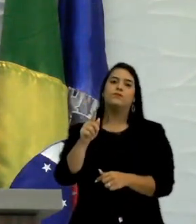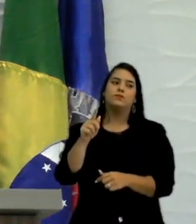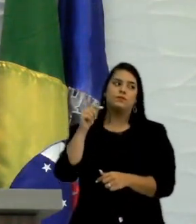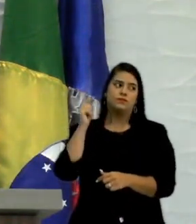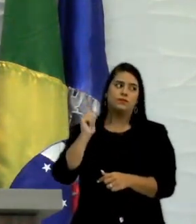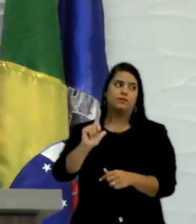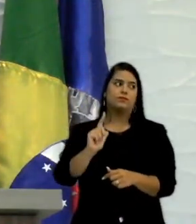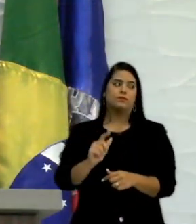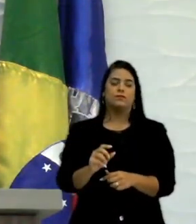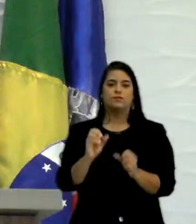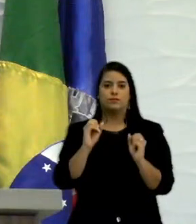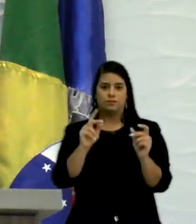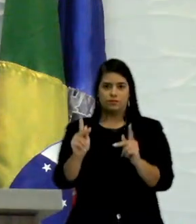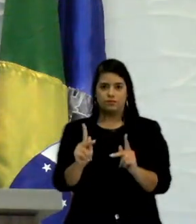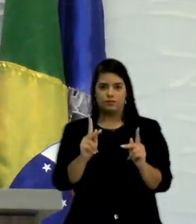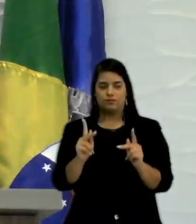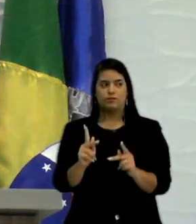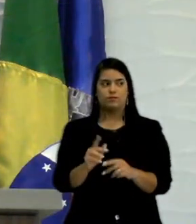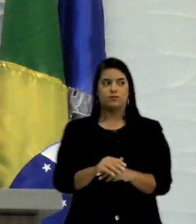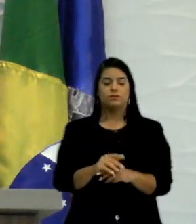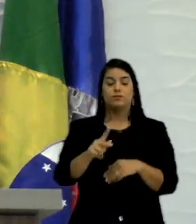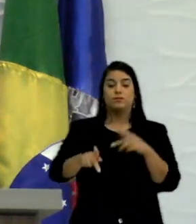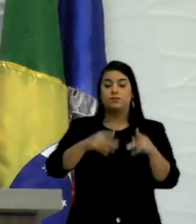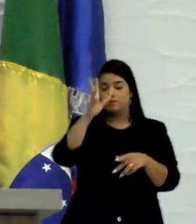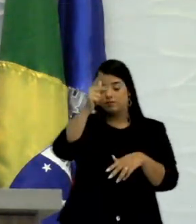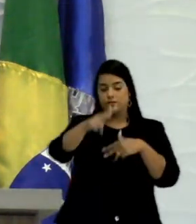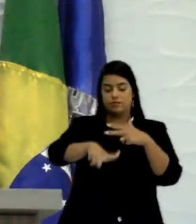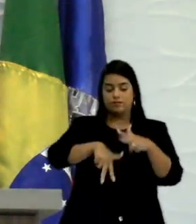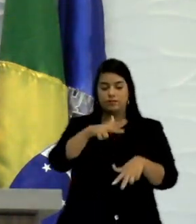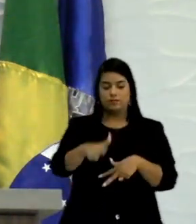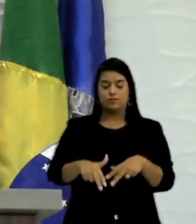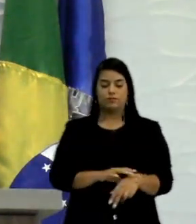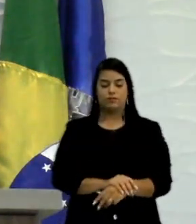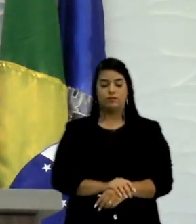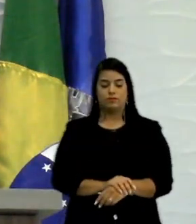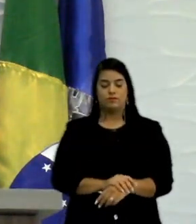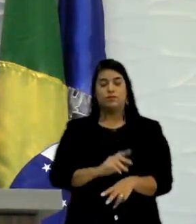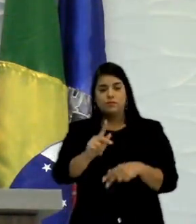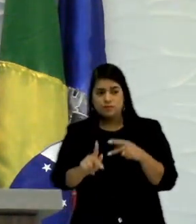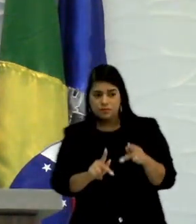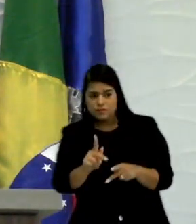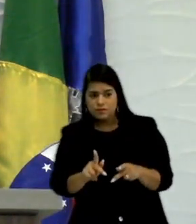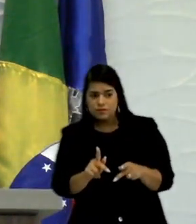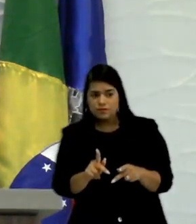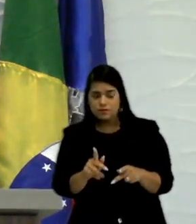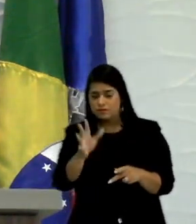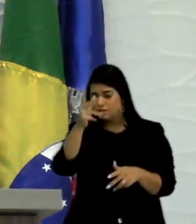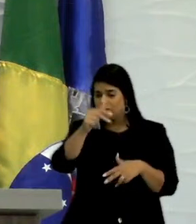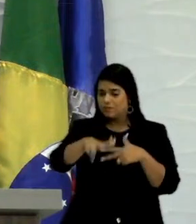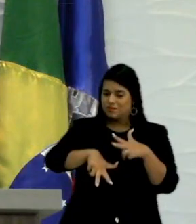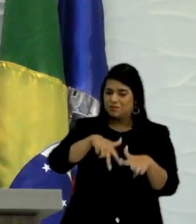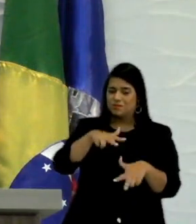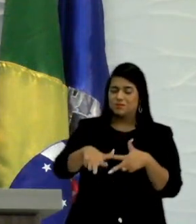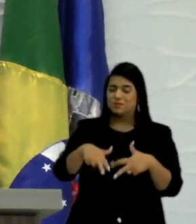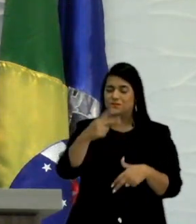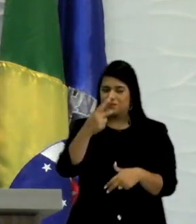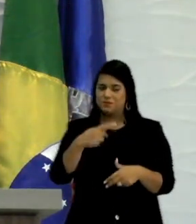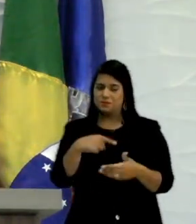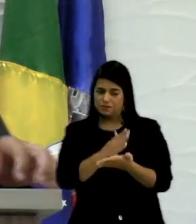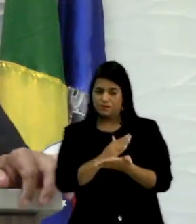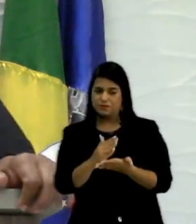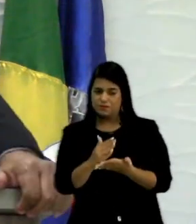certo? Povo São Betense, vamos lá. O povo São Betense, quando eu